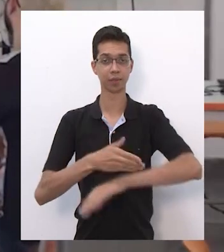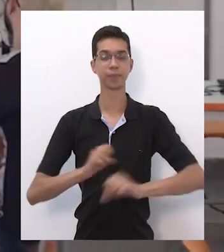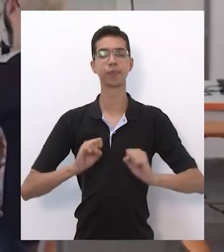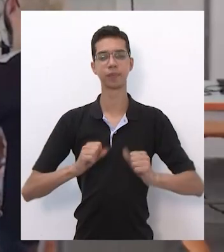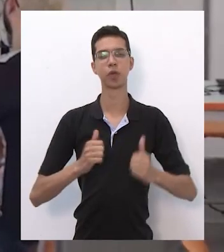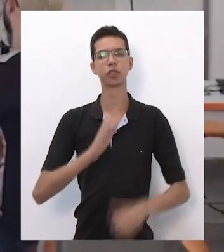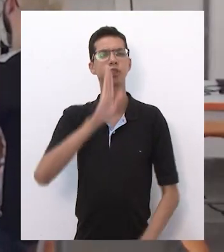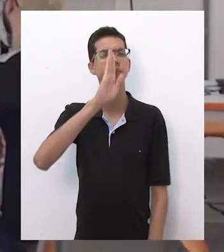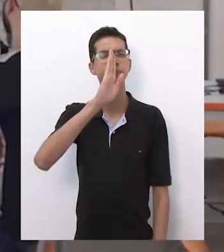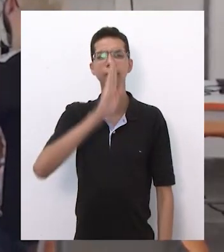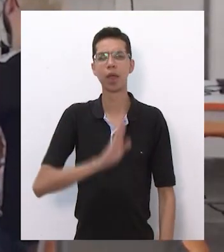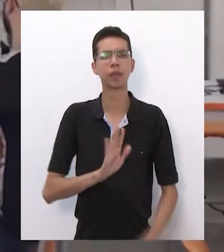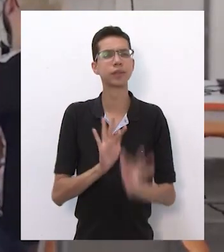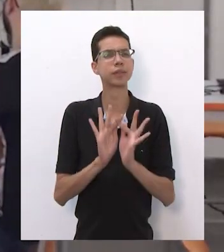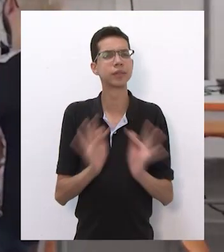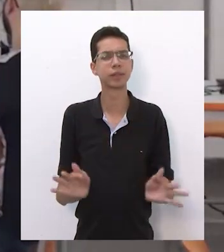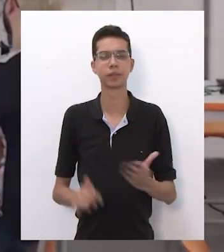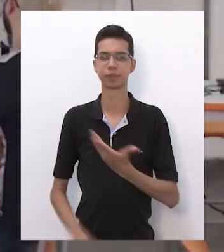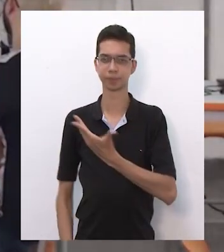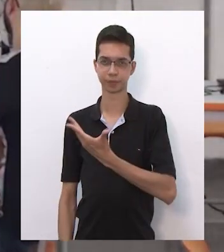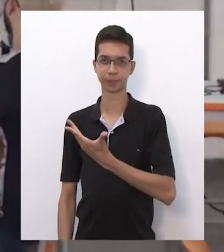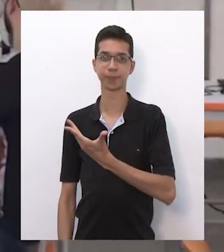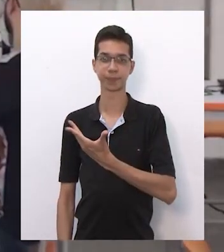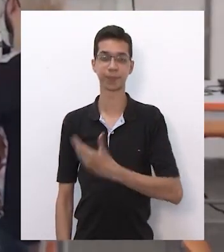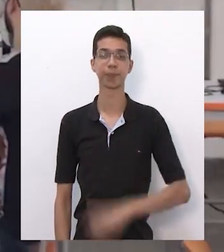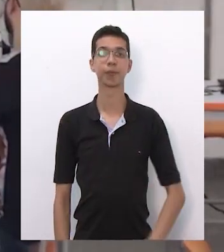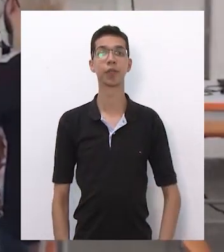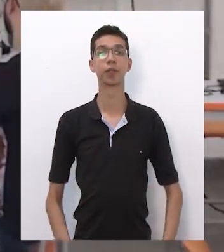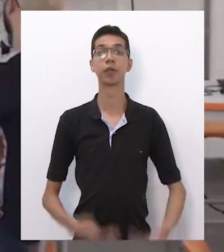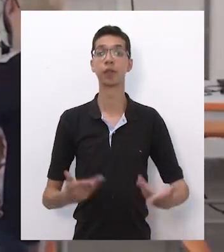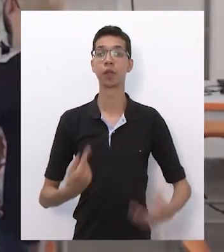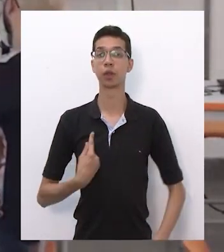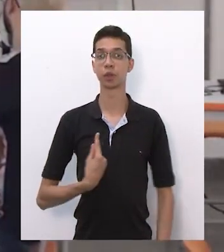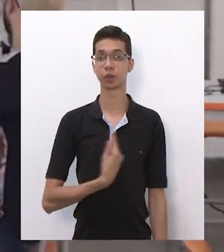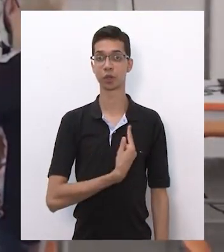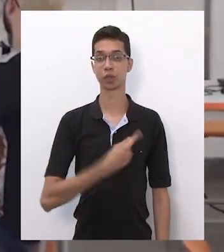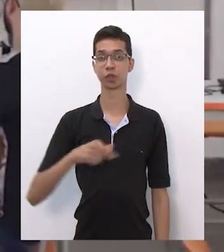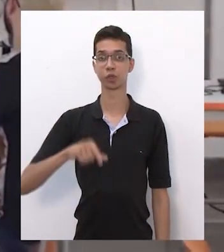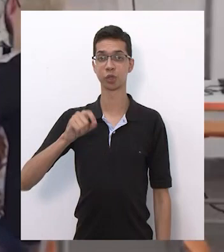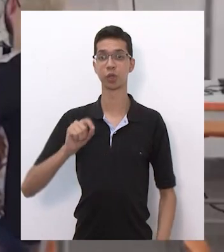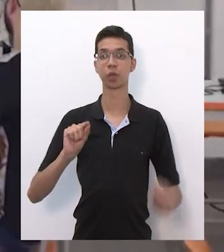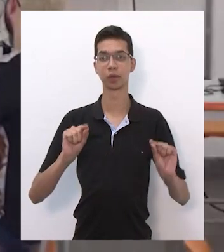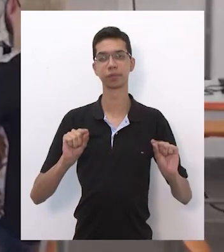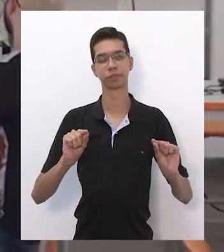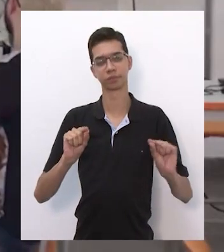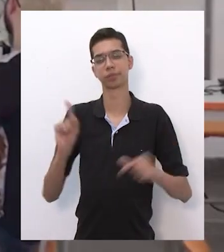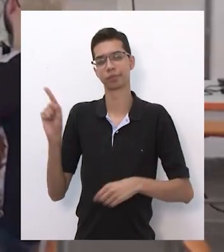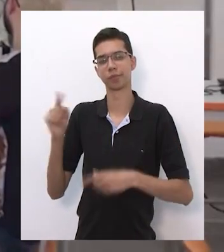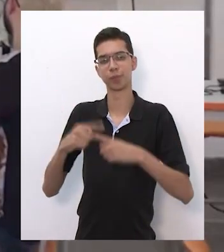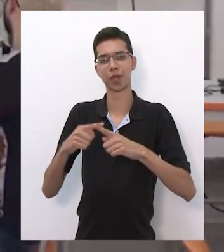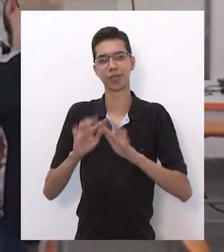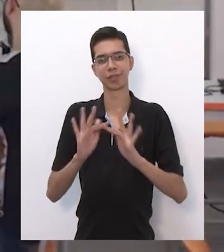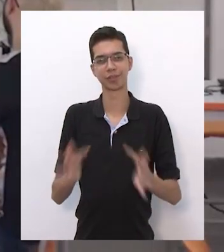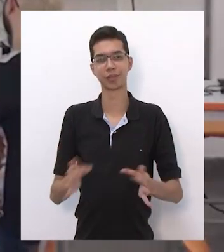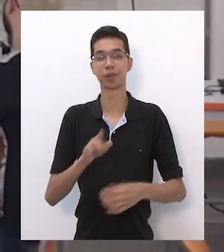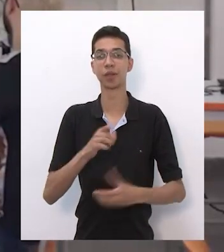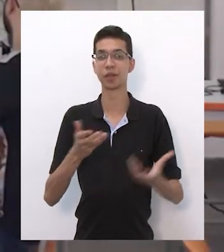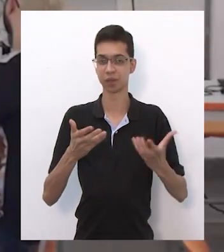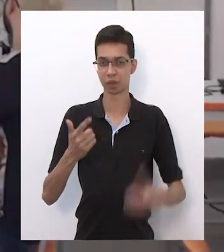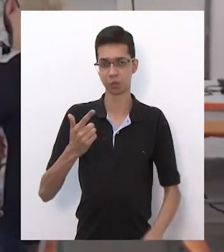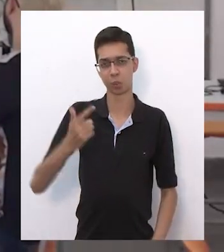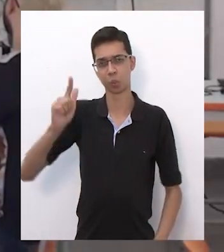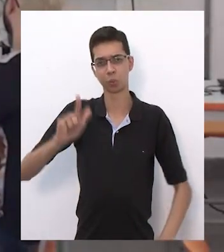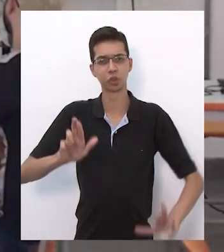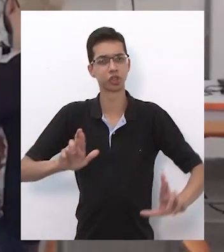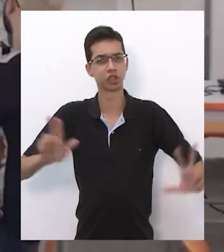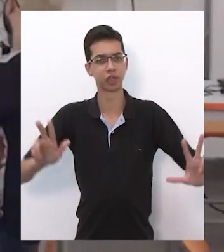utilizar. Como ele é um programa mais utilitário, então nós escolhemos o Tinkercad. Mas é claro, se vocês quiserem utilizar outros também,